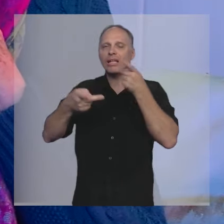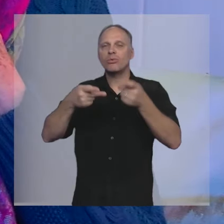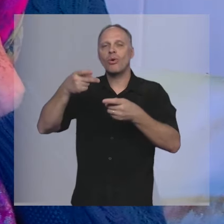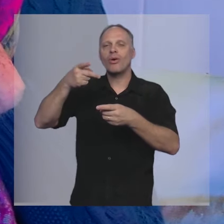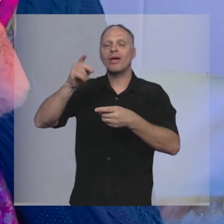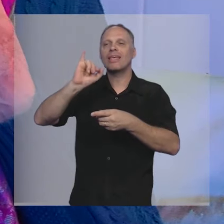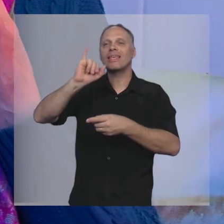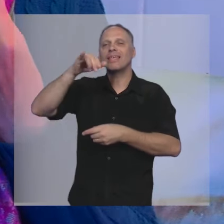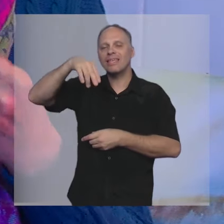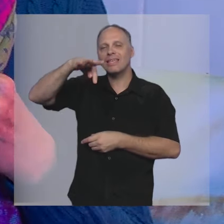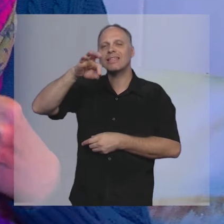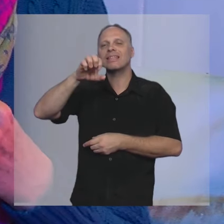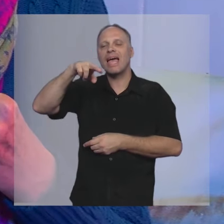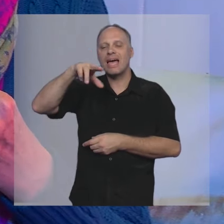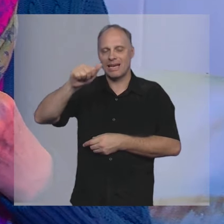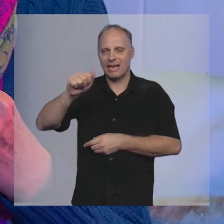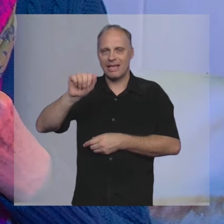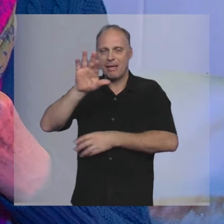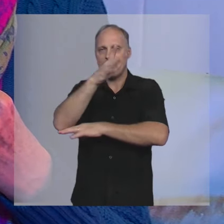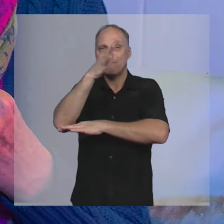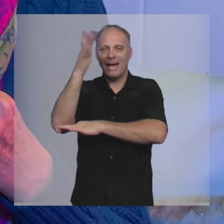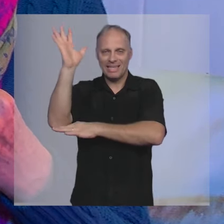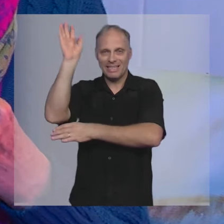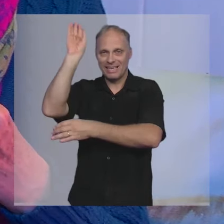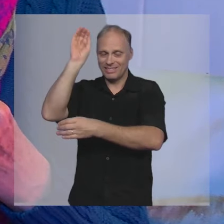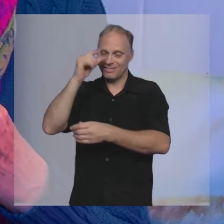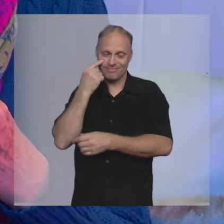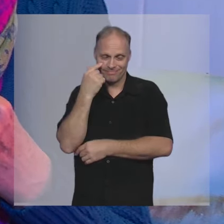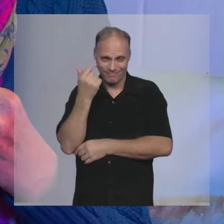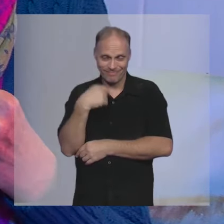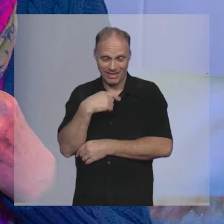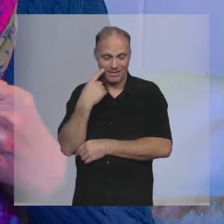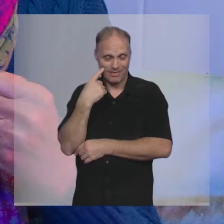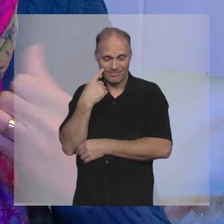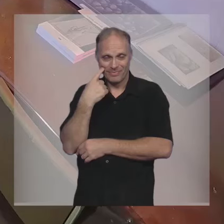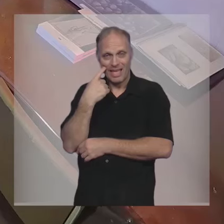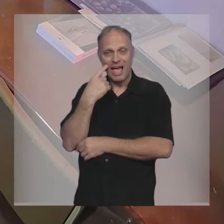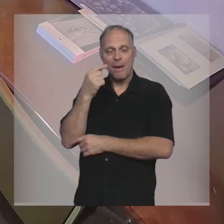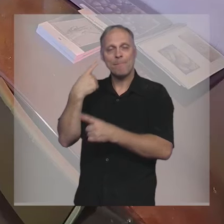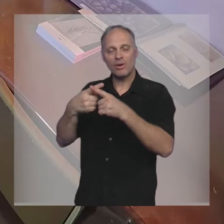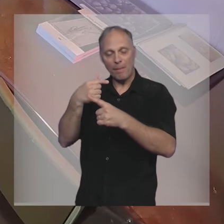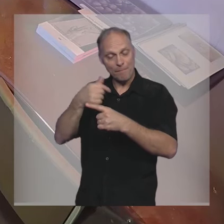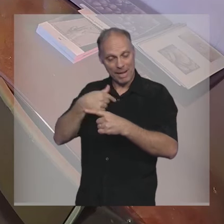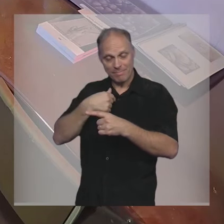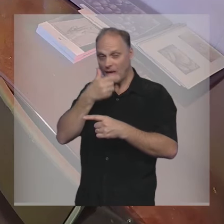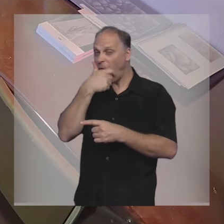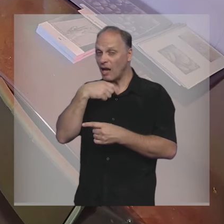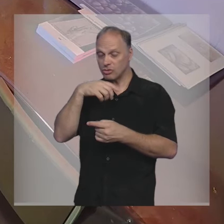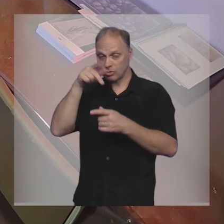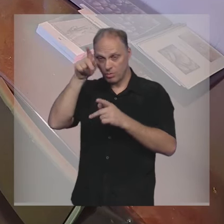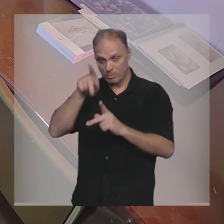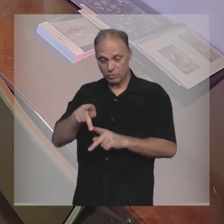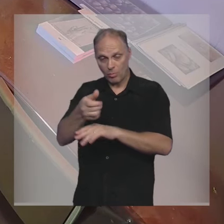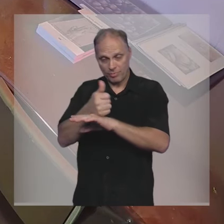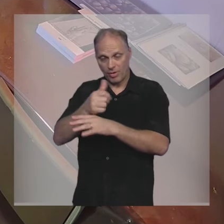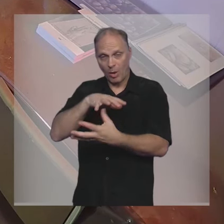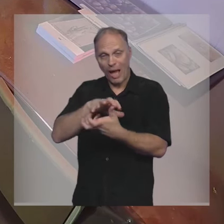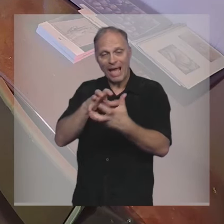Internas Paisagens. Porque, para mim, eu acho que o artista tem